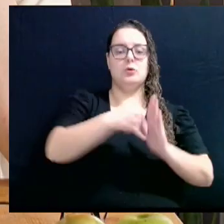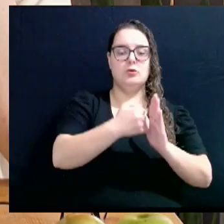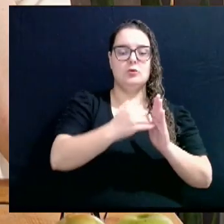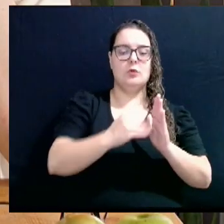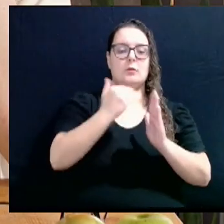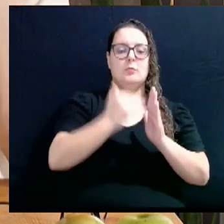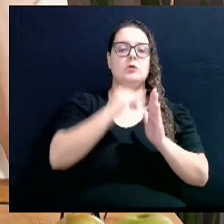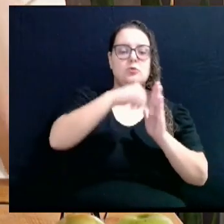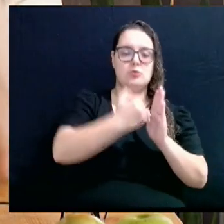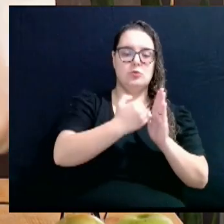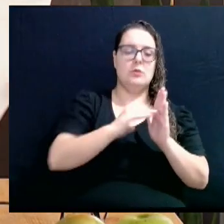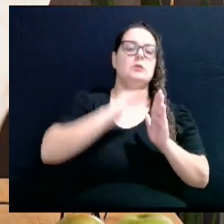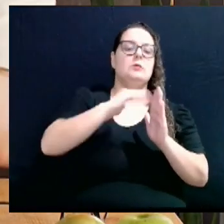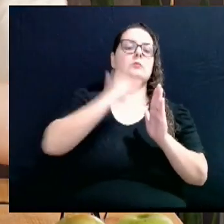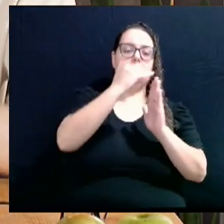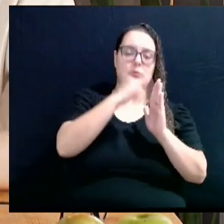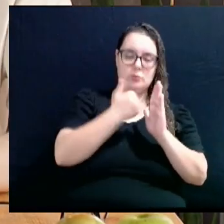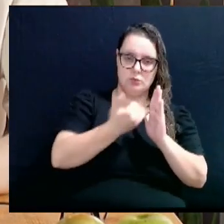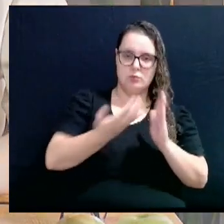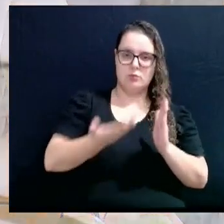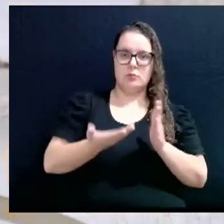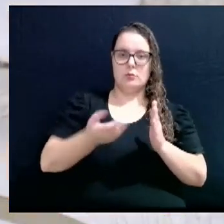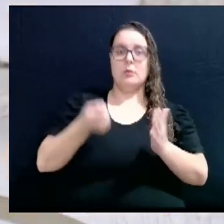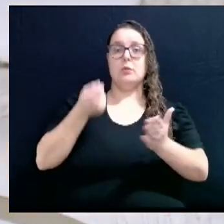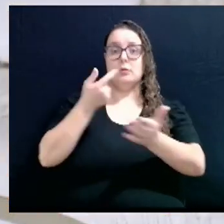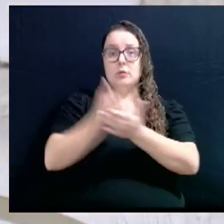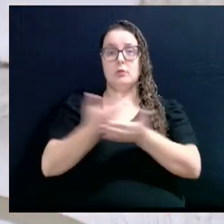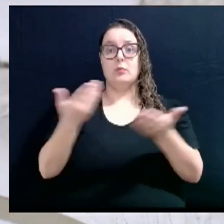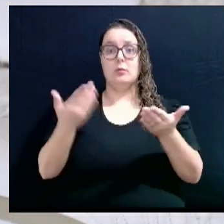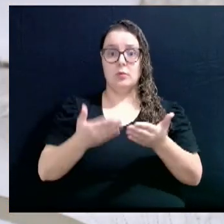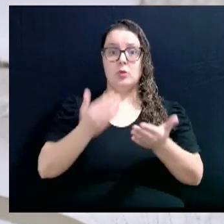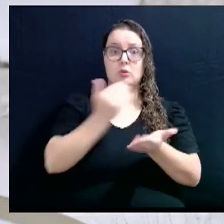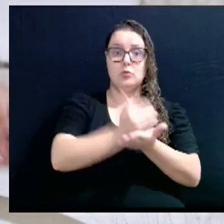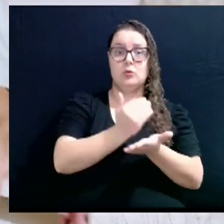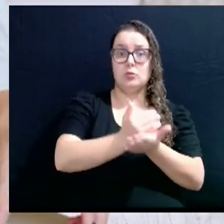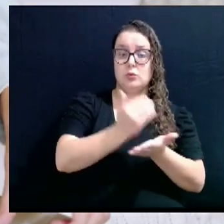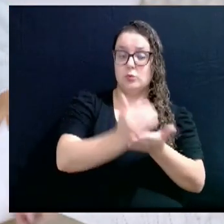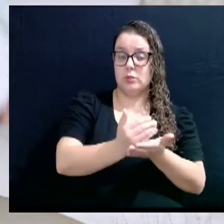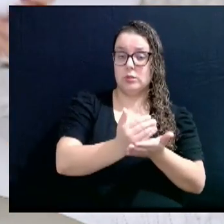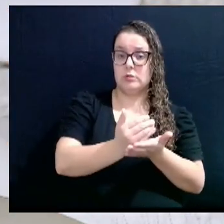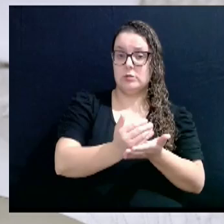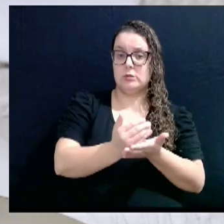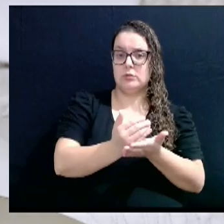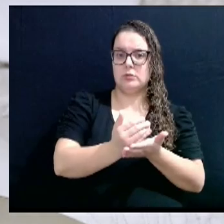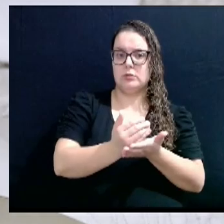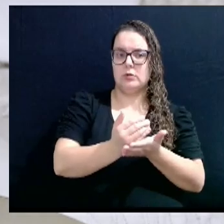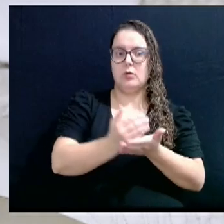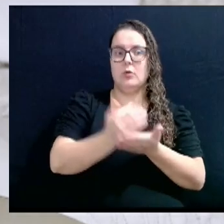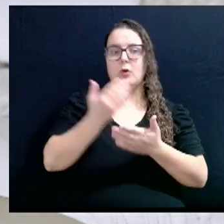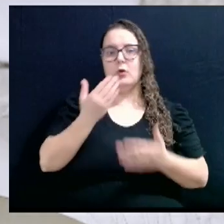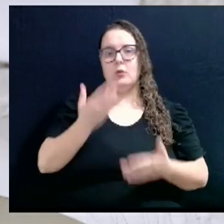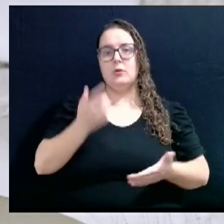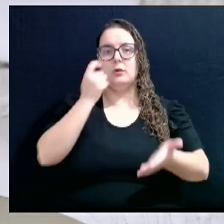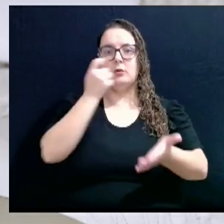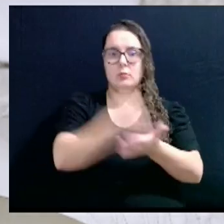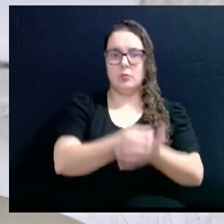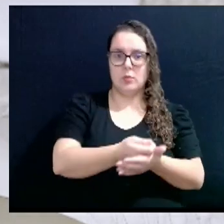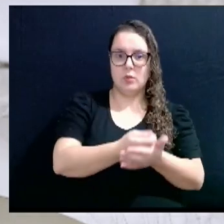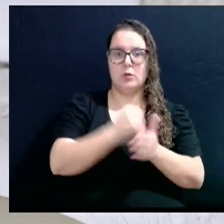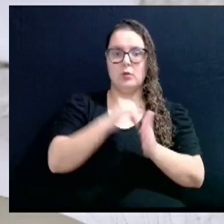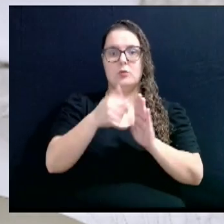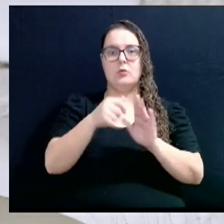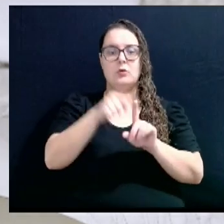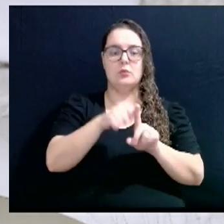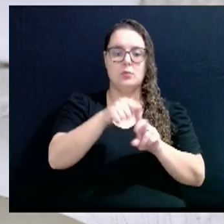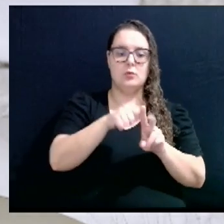Então, você comprando hoje no financiamento, tá? Você está pagando juros mensais. Além